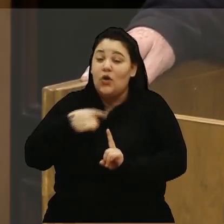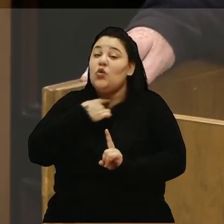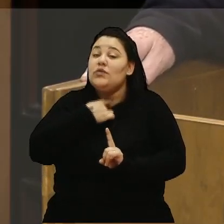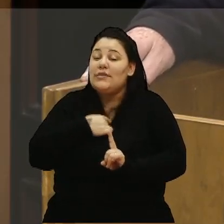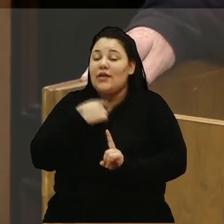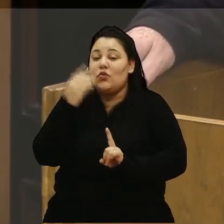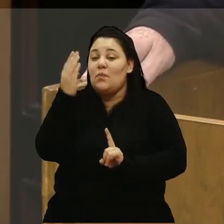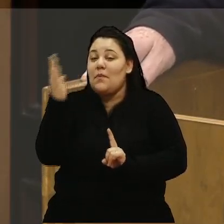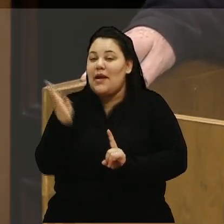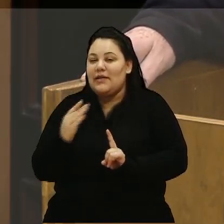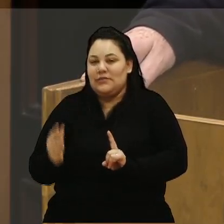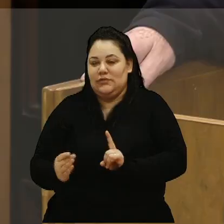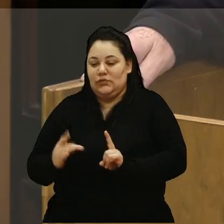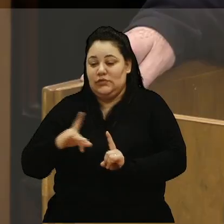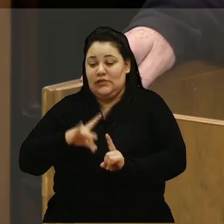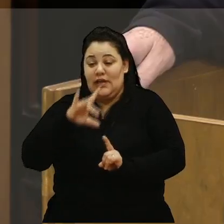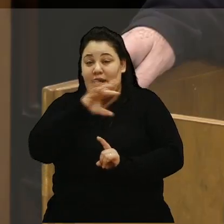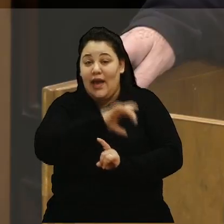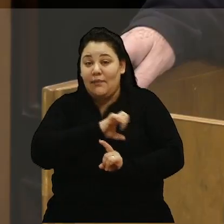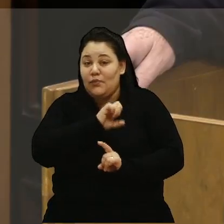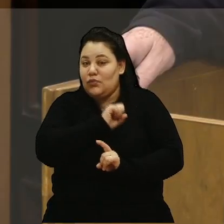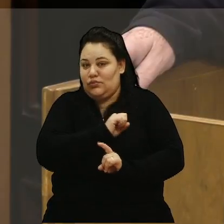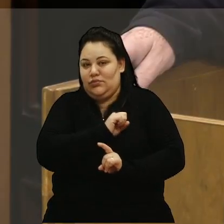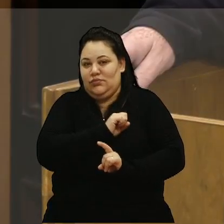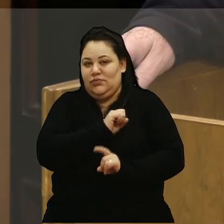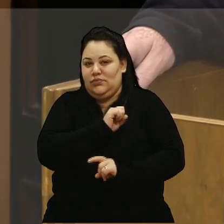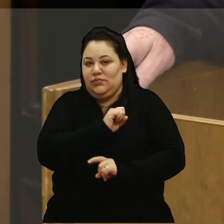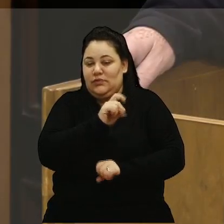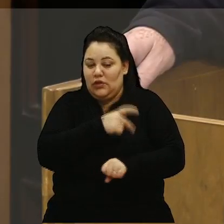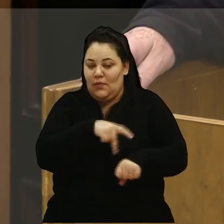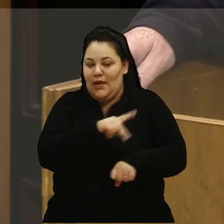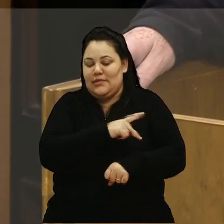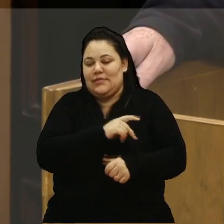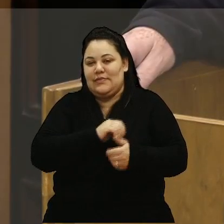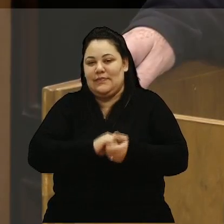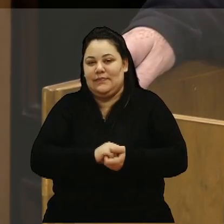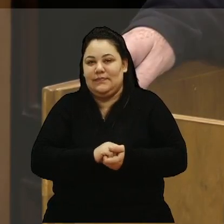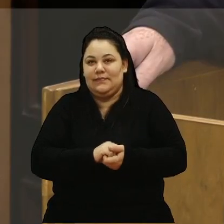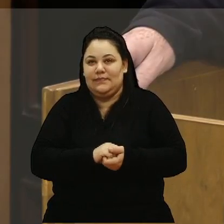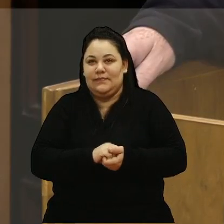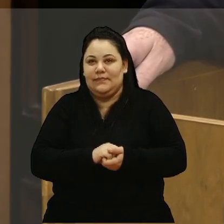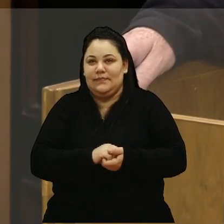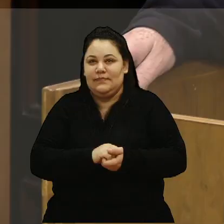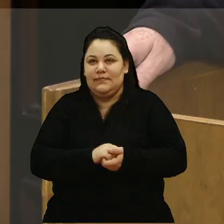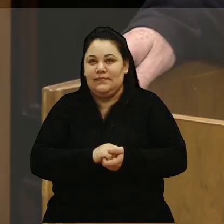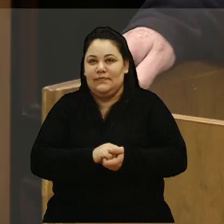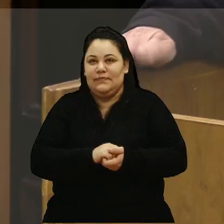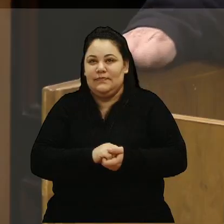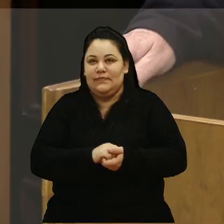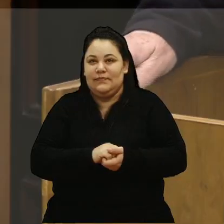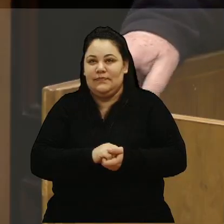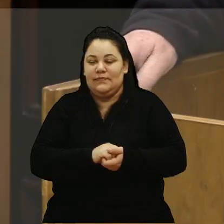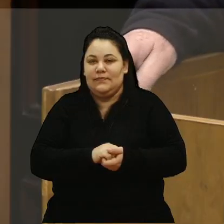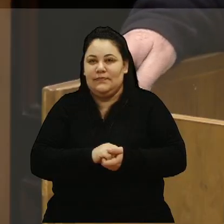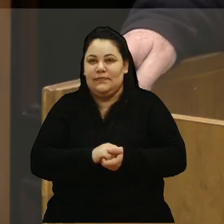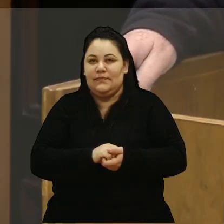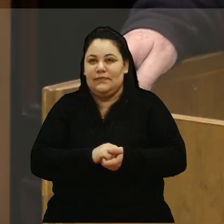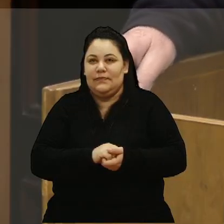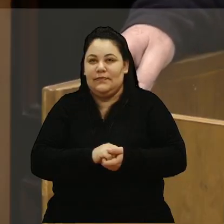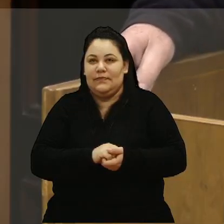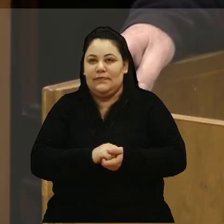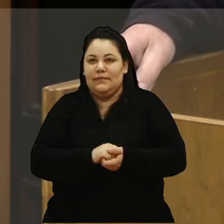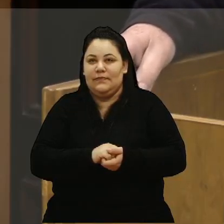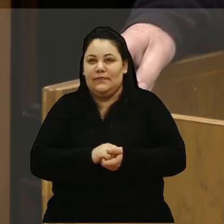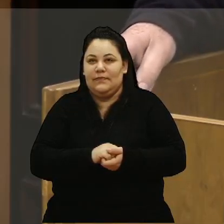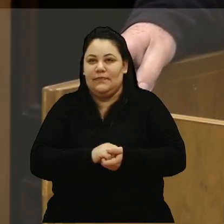país. Têm amor pelo nosso país. E não perco a mania do professor